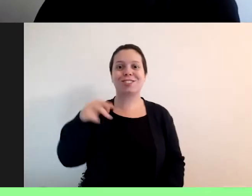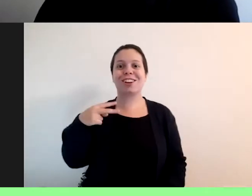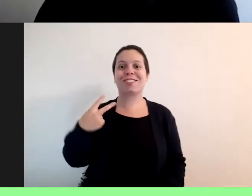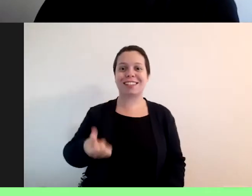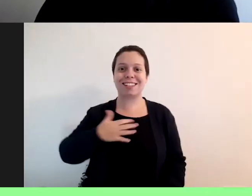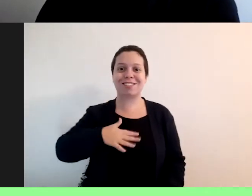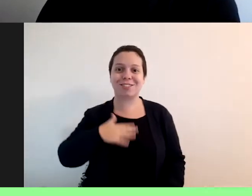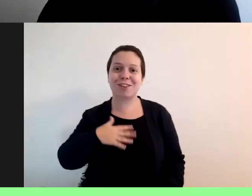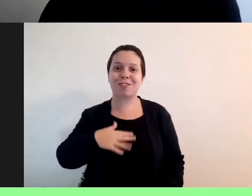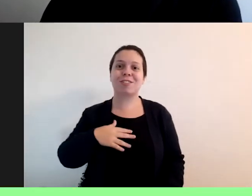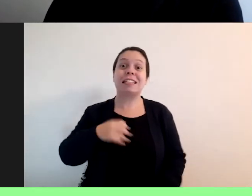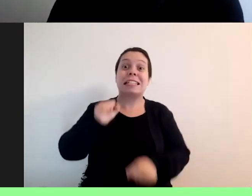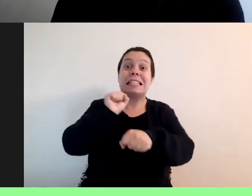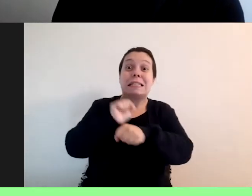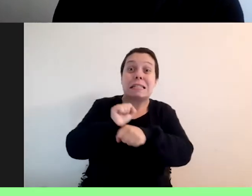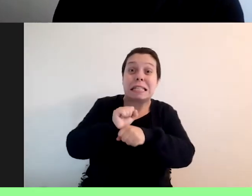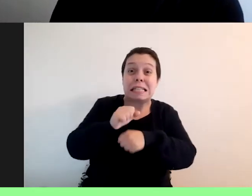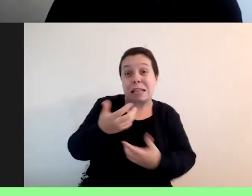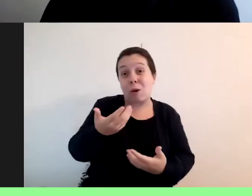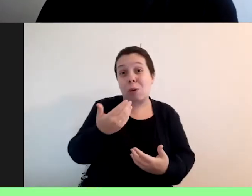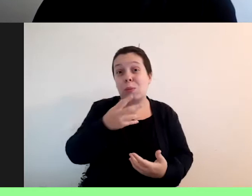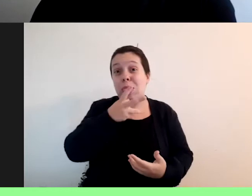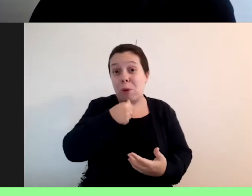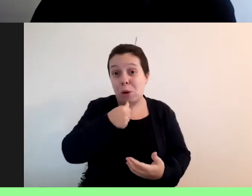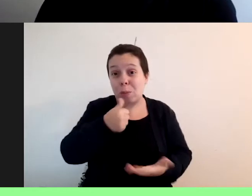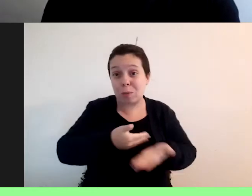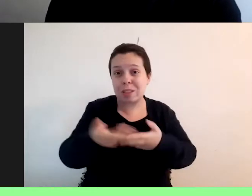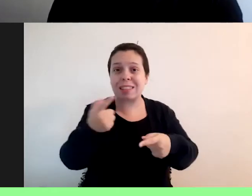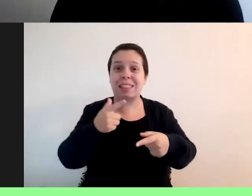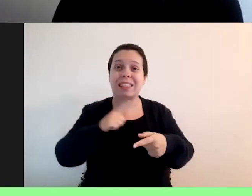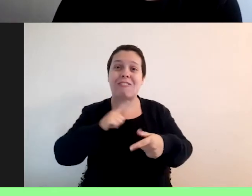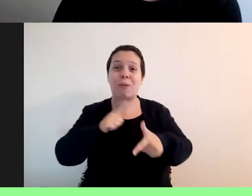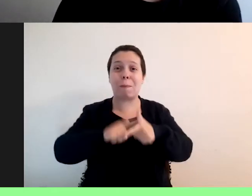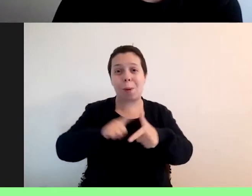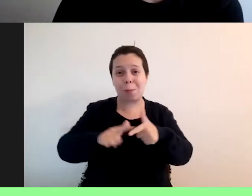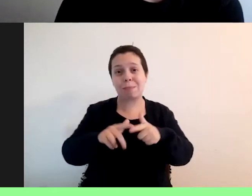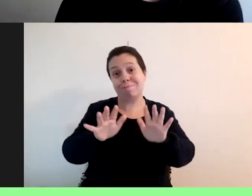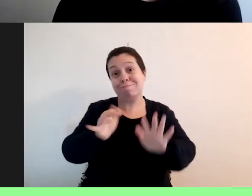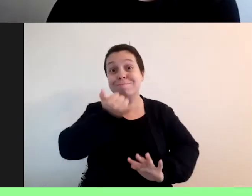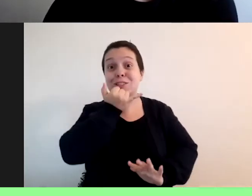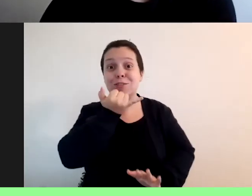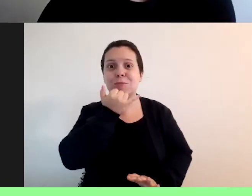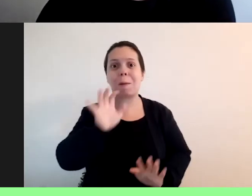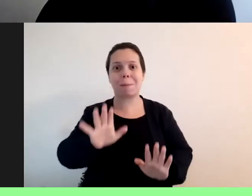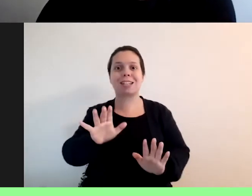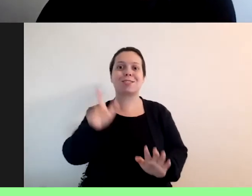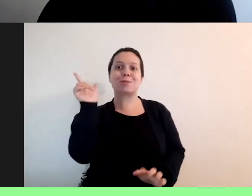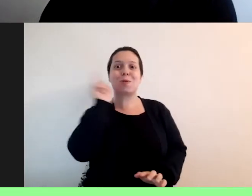começar, peço desculpas, porque temos questões técnicas, né? Também resolvendo aqui essa parte.